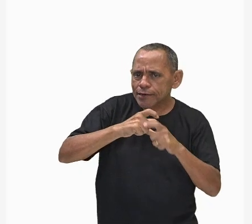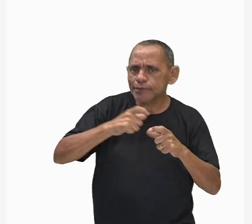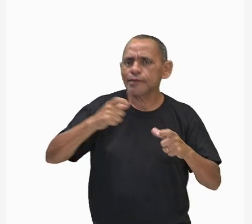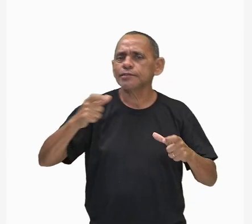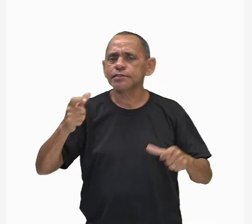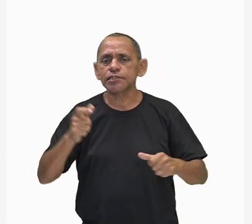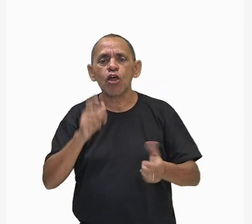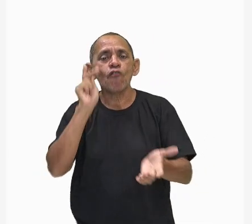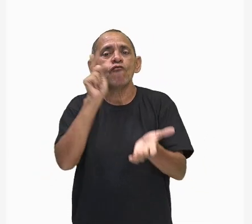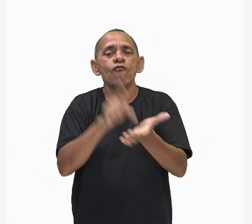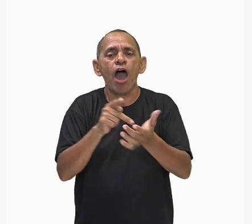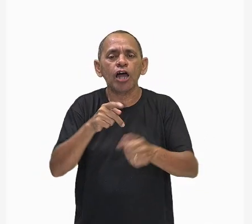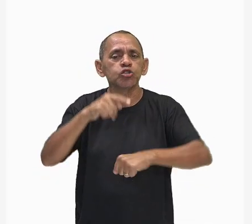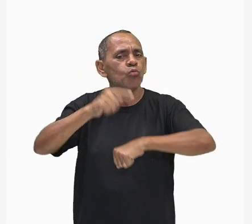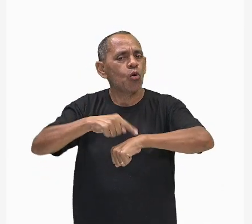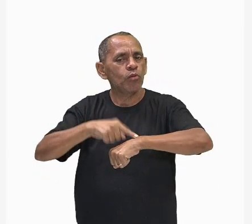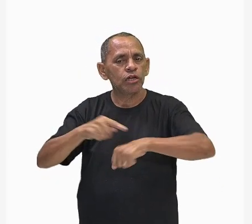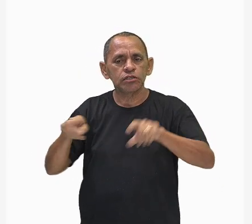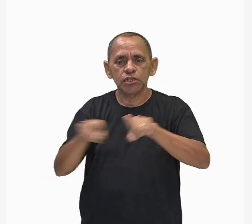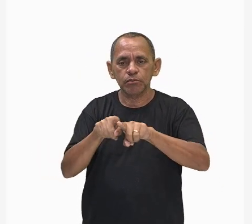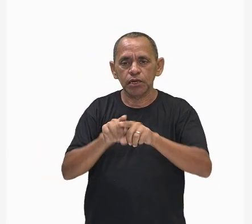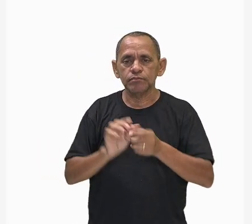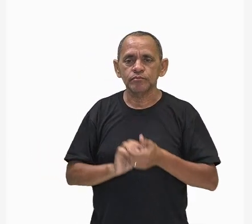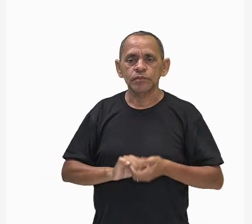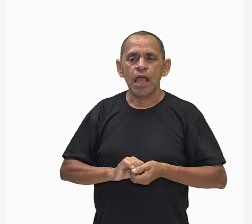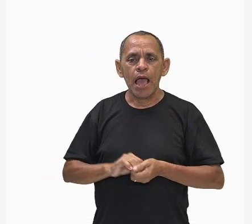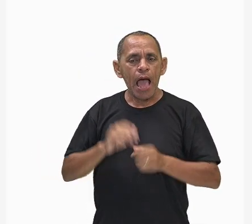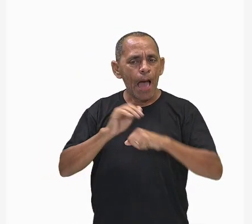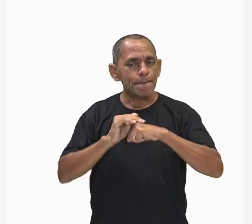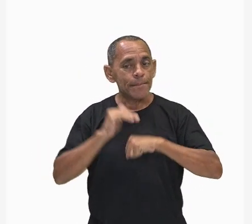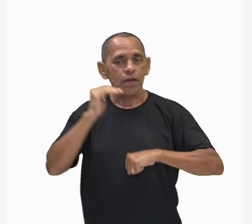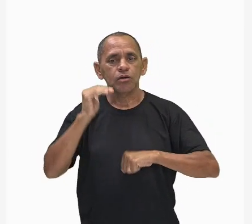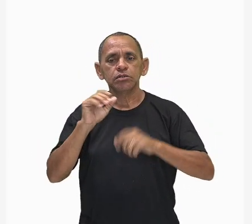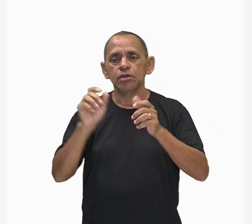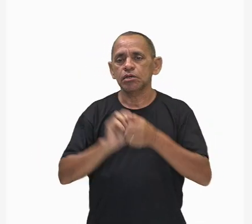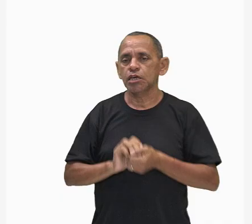aliado da elite brasileira, tá, gente? Das elites brasileiras,